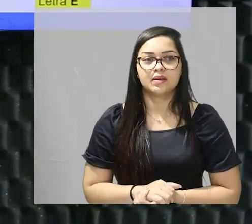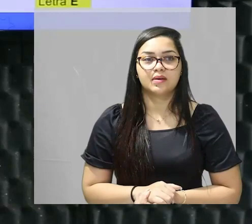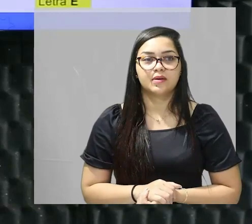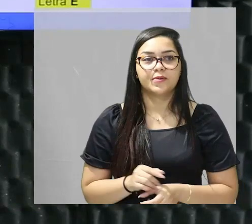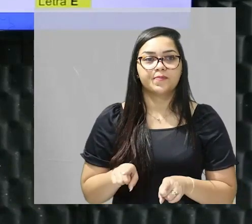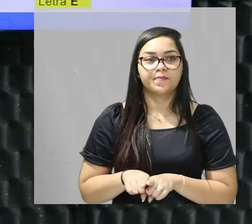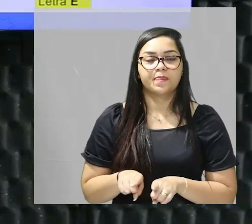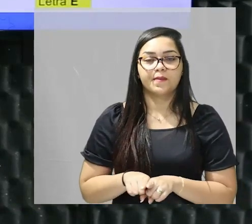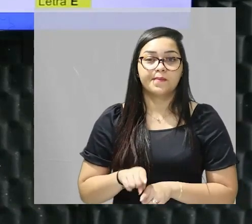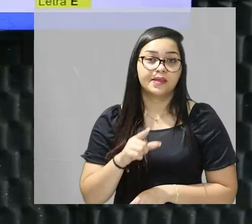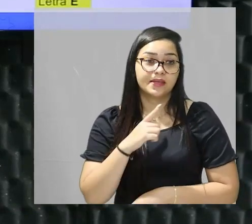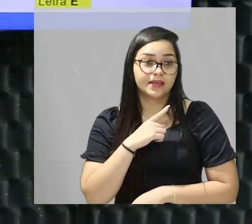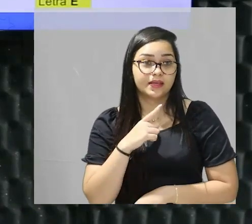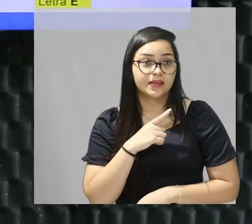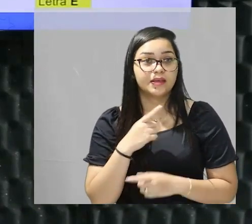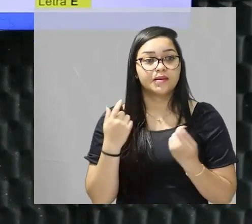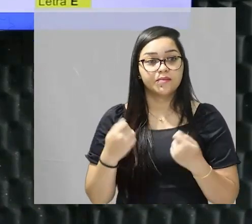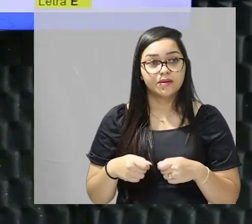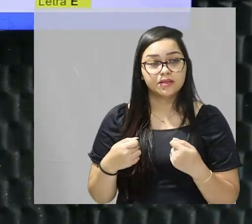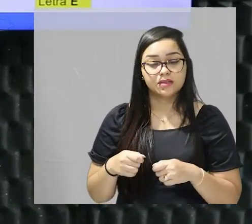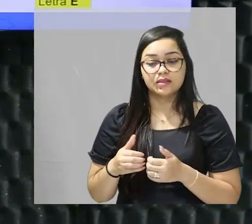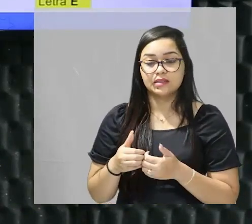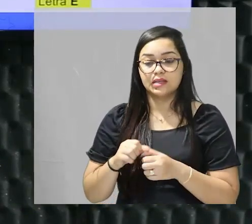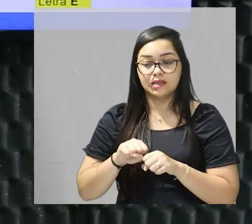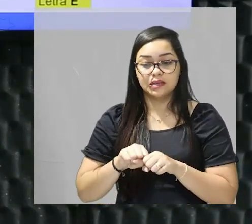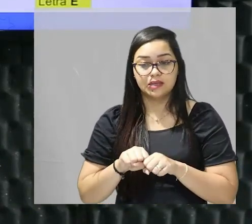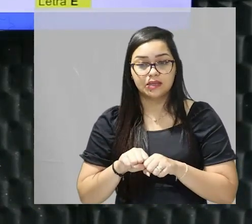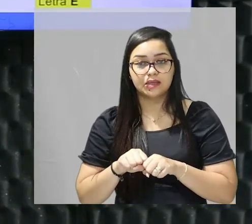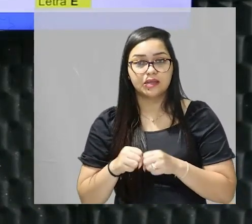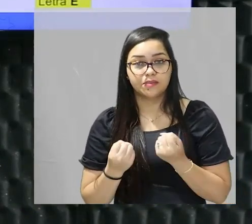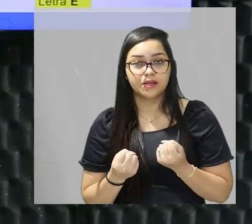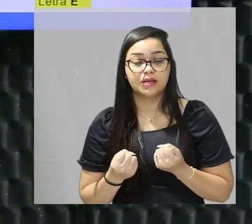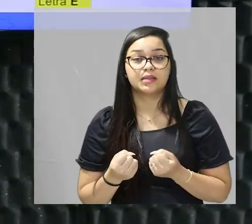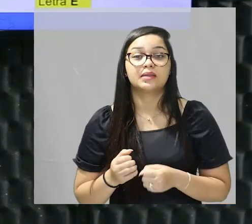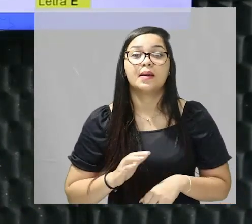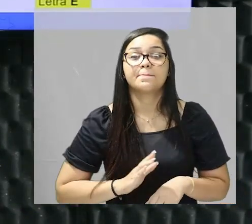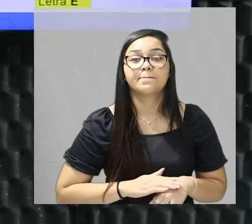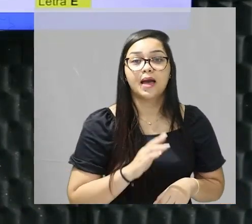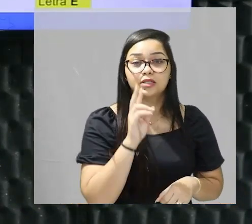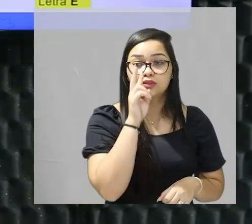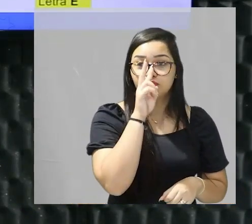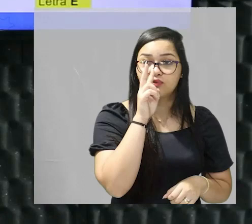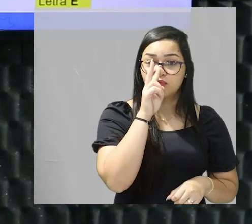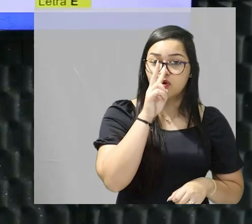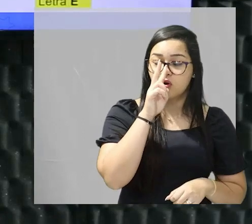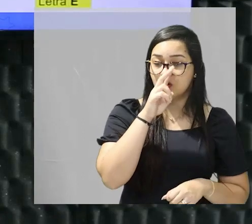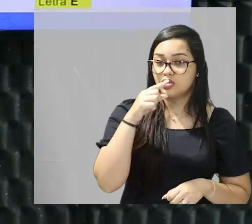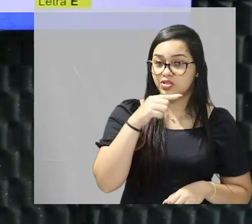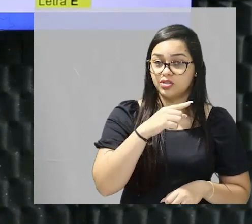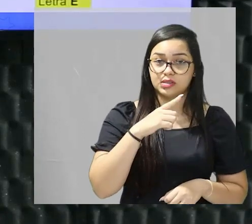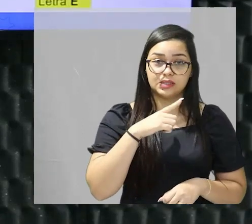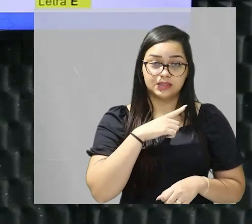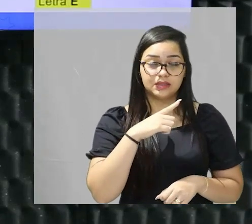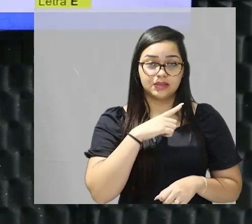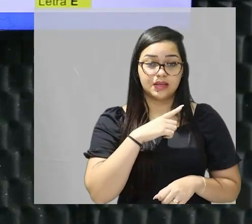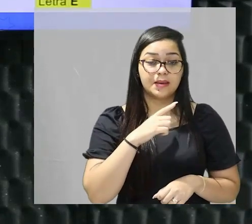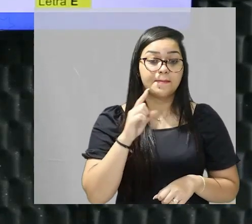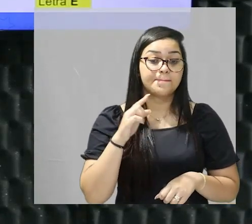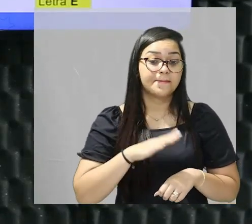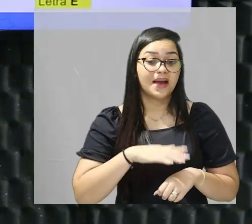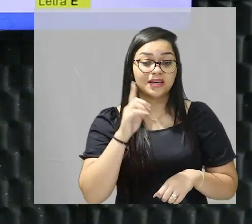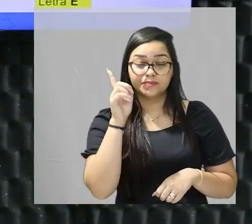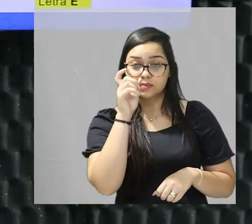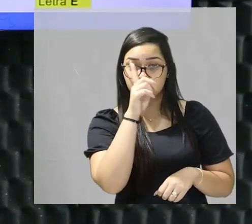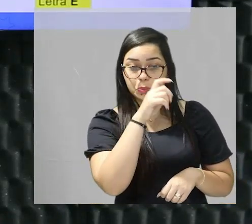atrações, elas devem ser rompidas. Quanto mais forte forem essas atrações, mais difícil